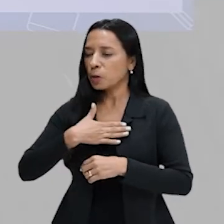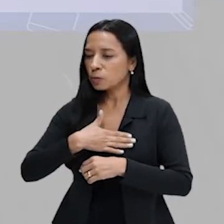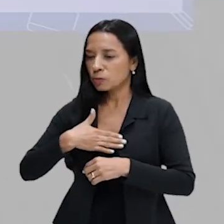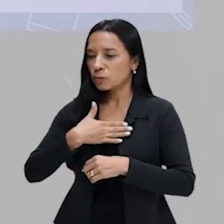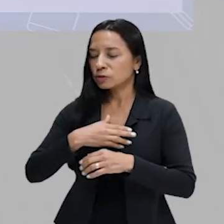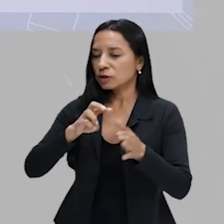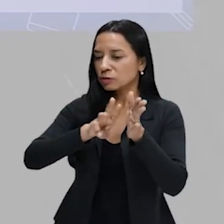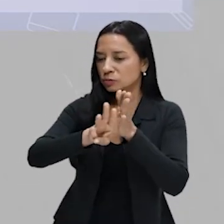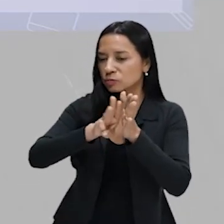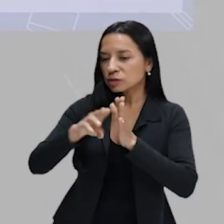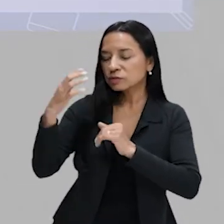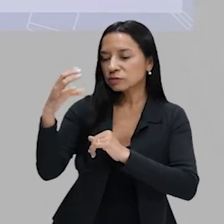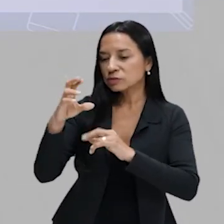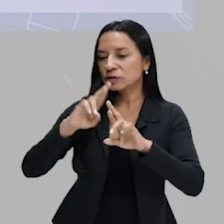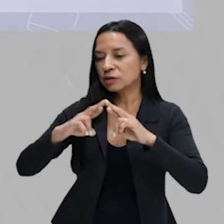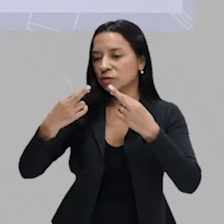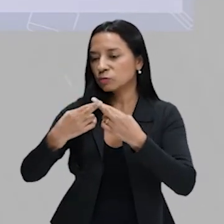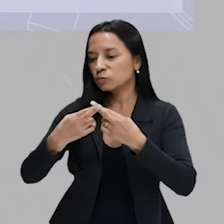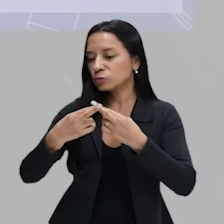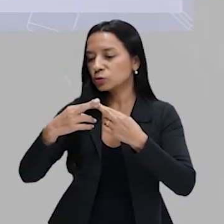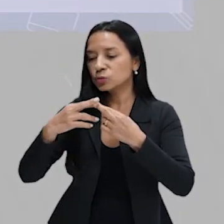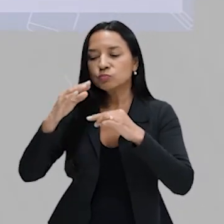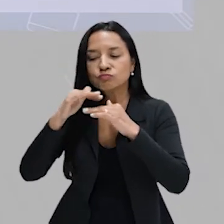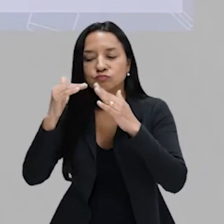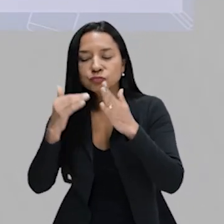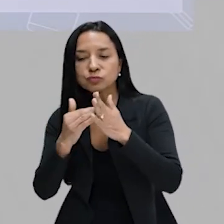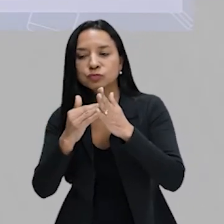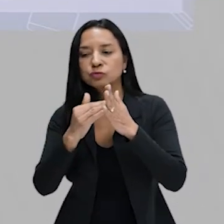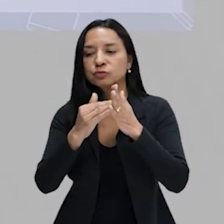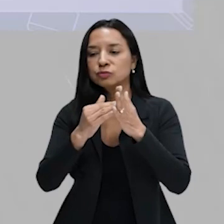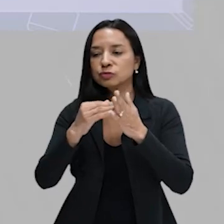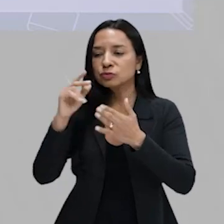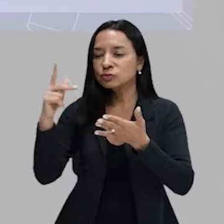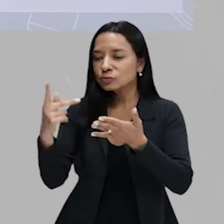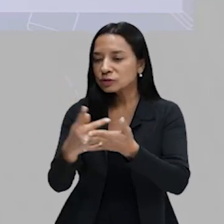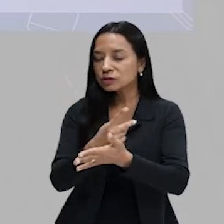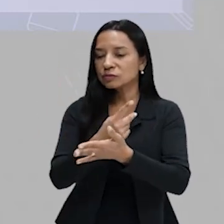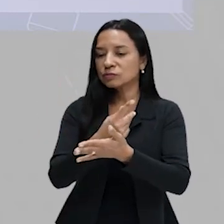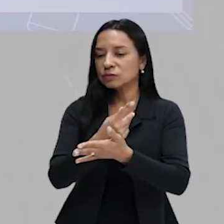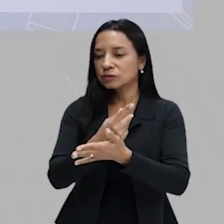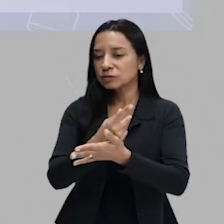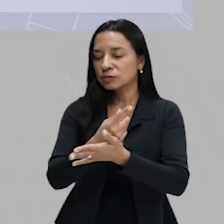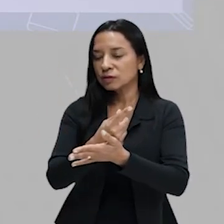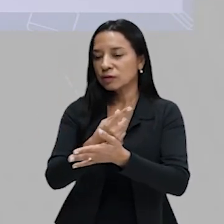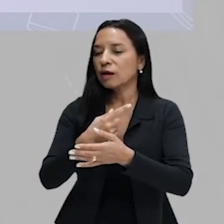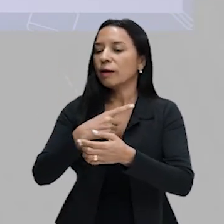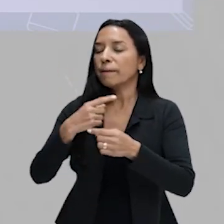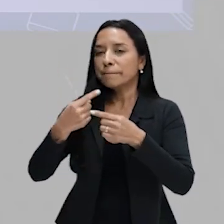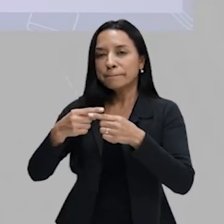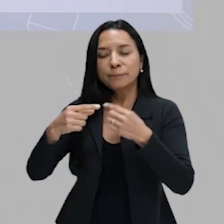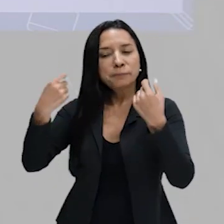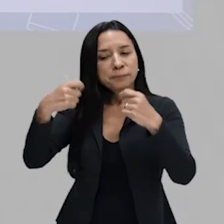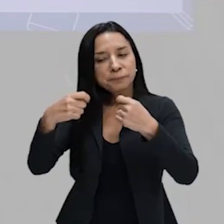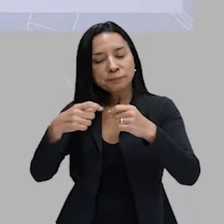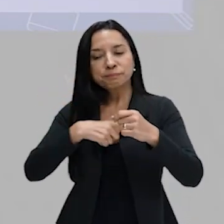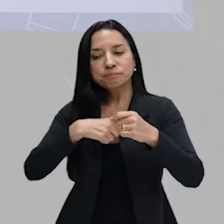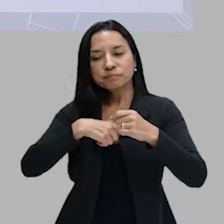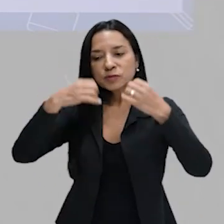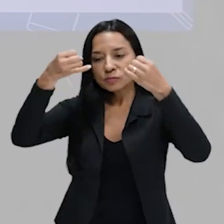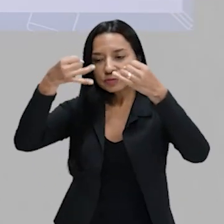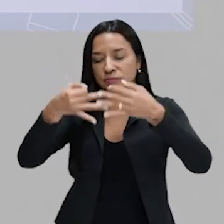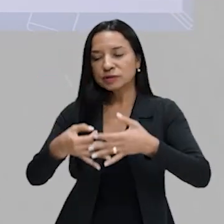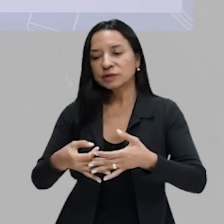reuniu todos os fatos a fim de obter uma explicação, porque era um número muito significativo. 25%